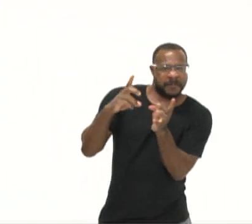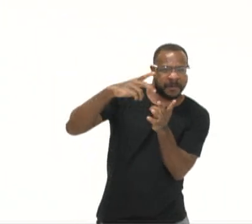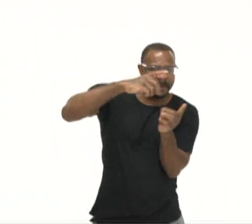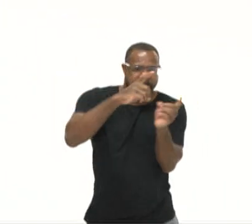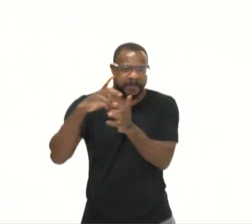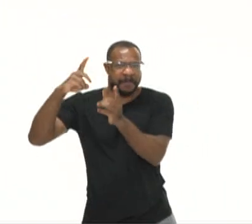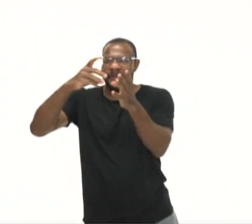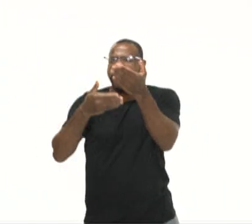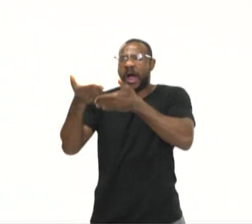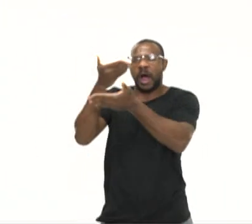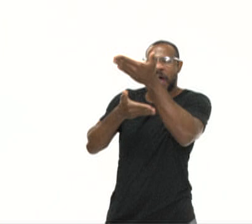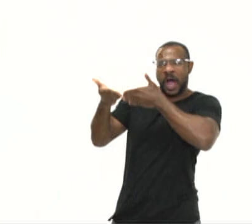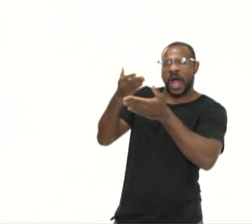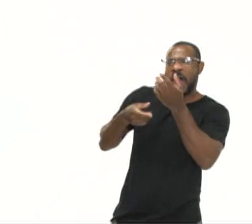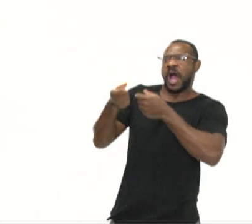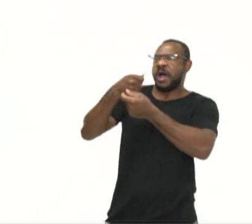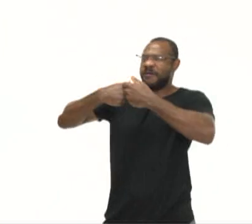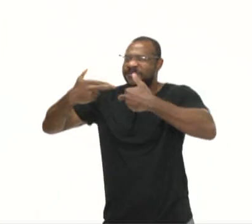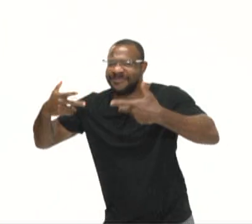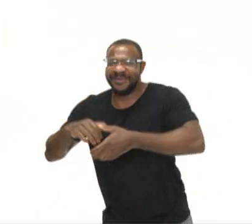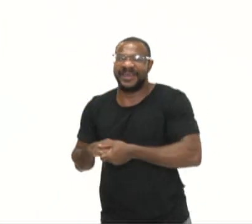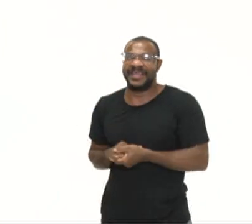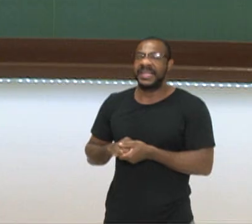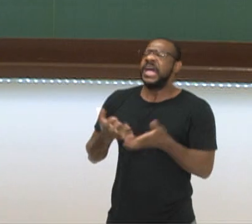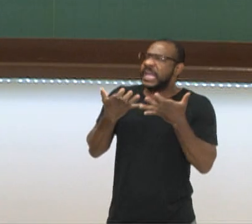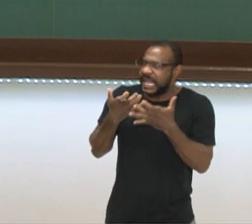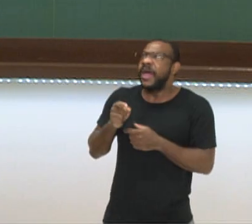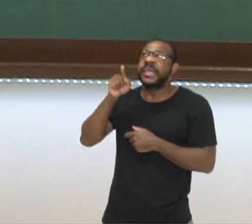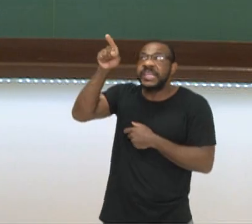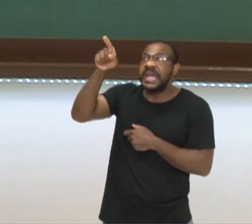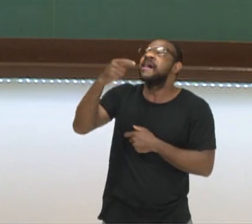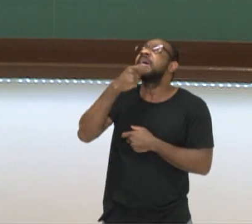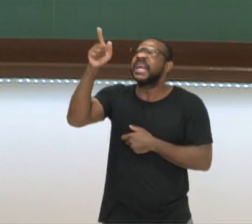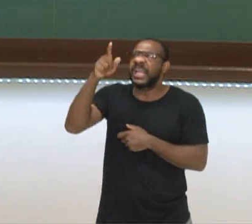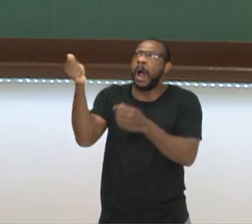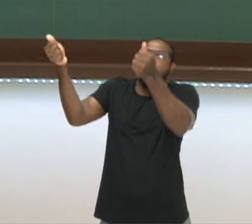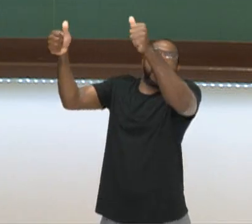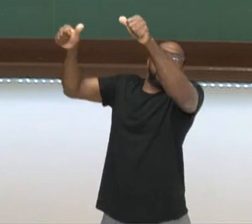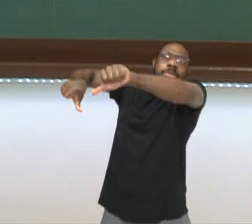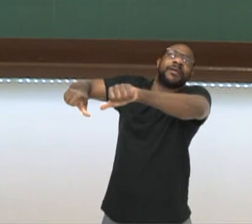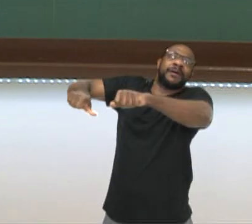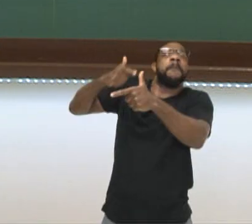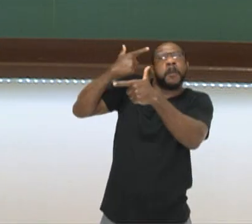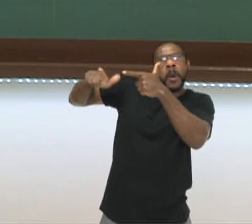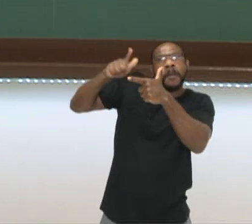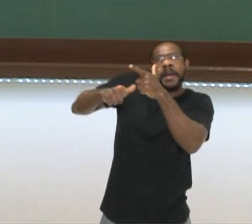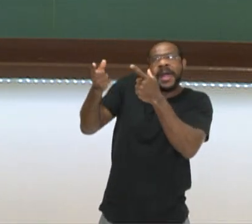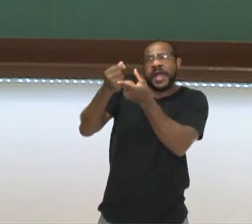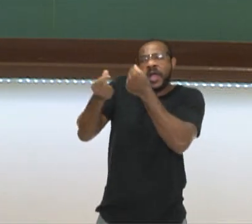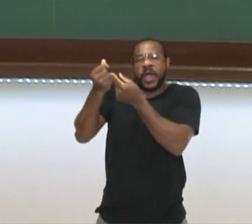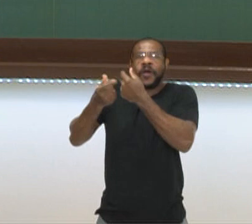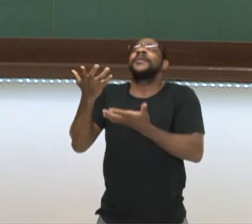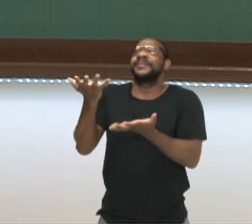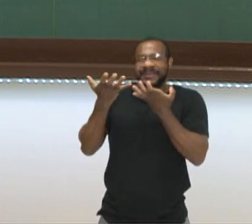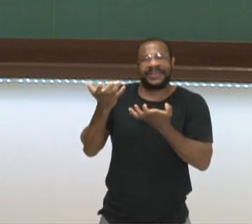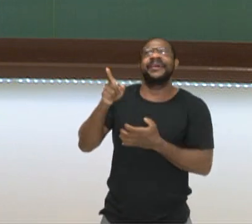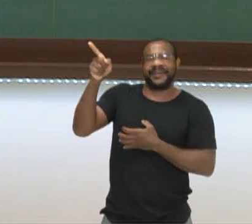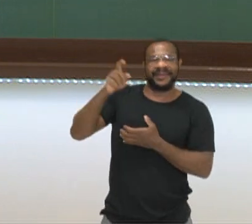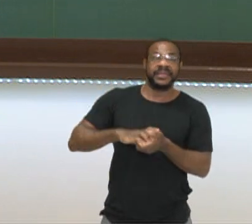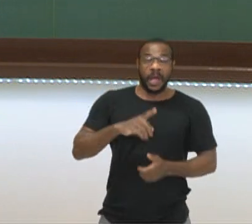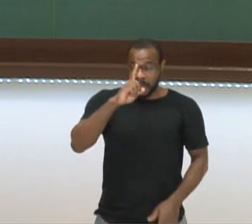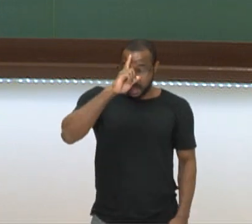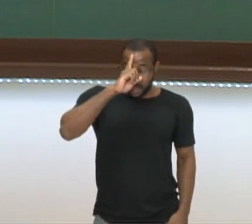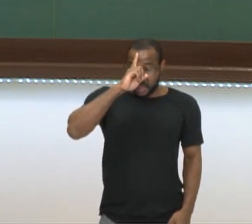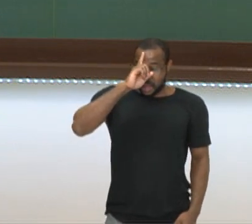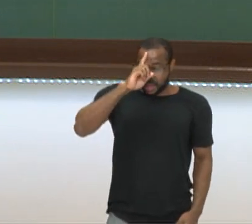assim levando a uma crise econômica. A Inglaterra, tendo e estando numa crise